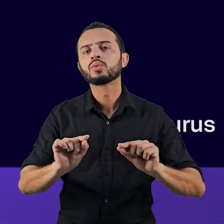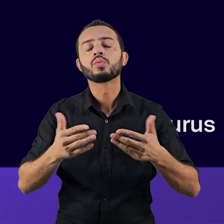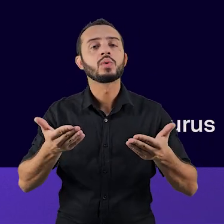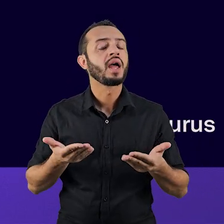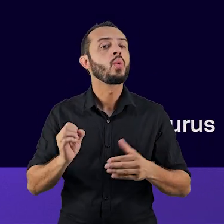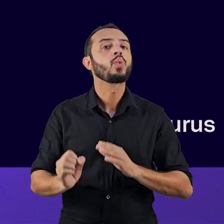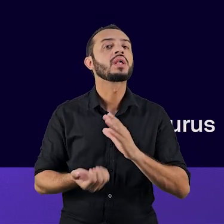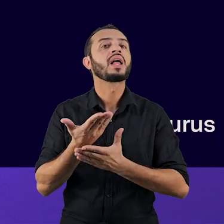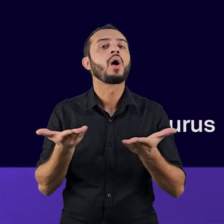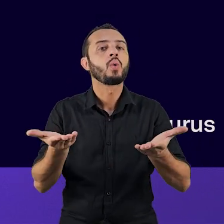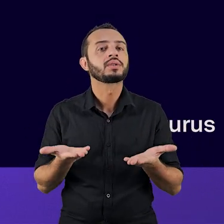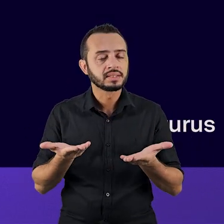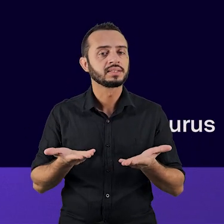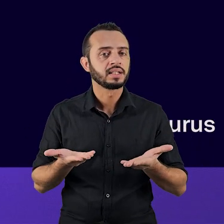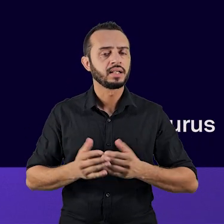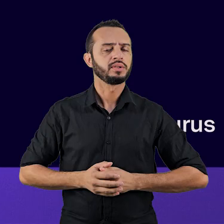a situação